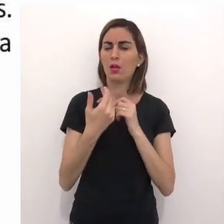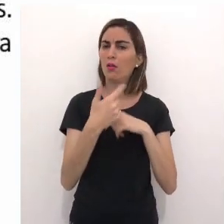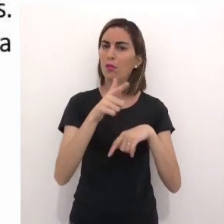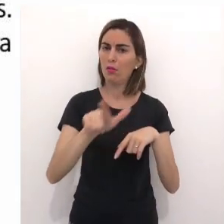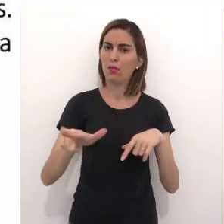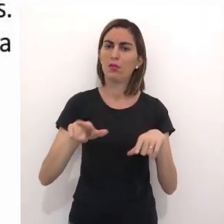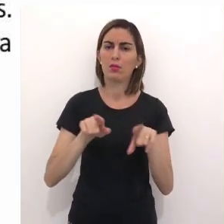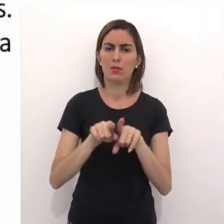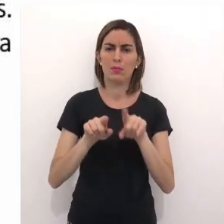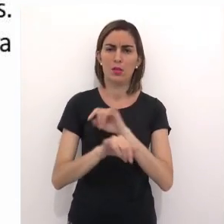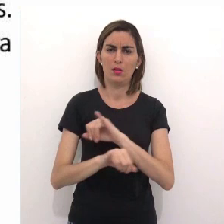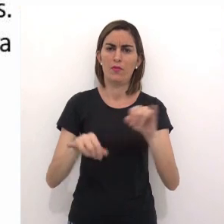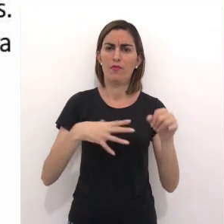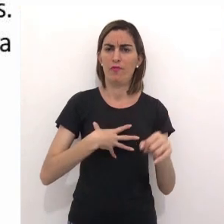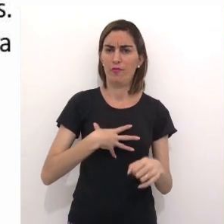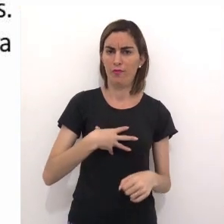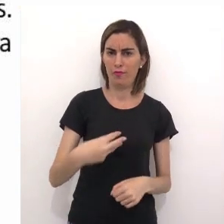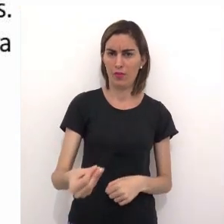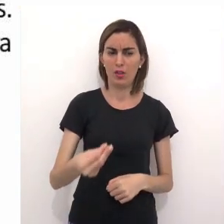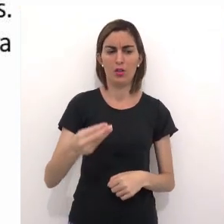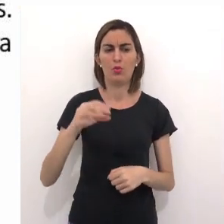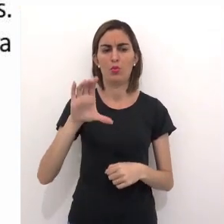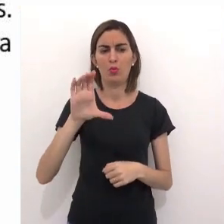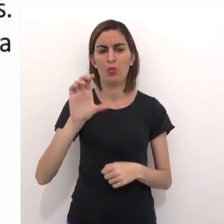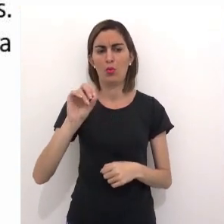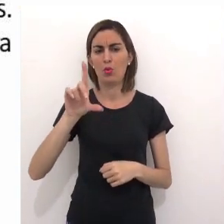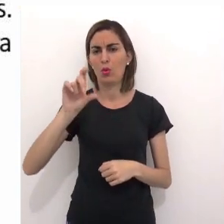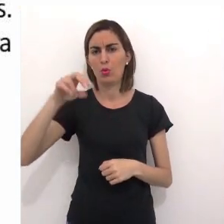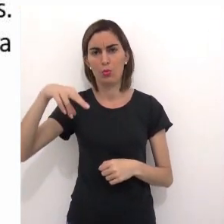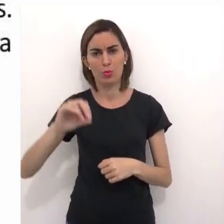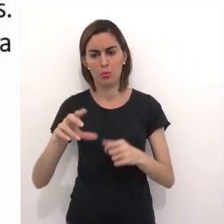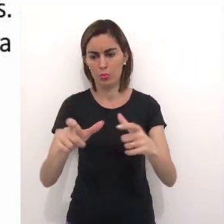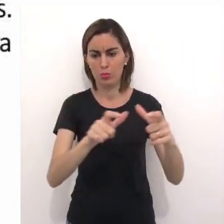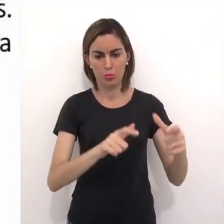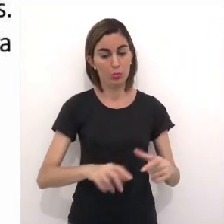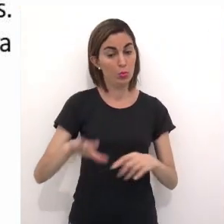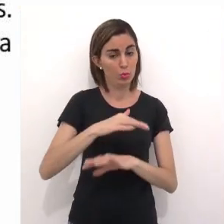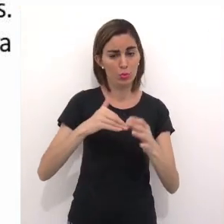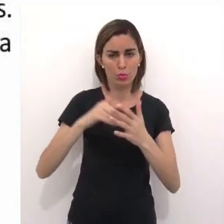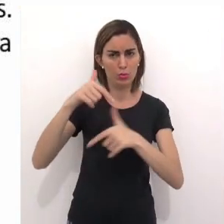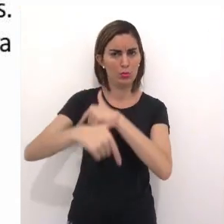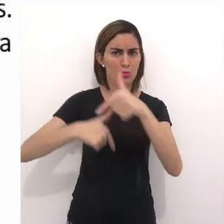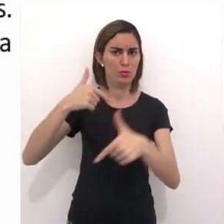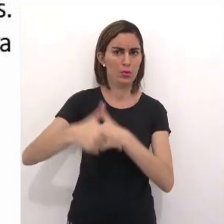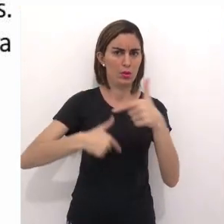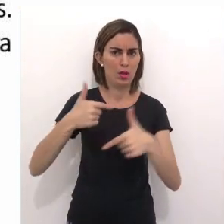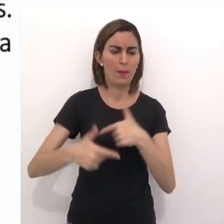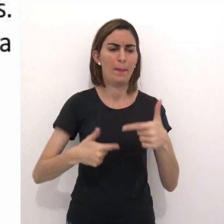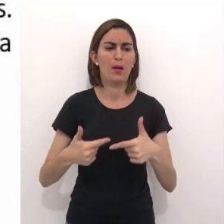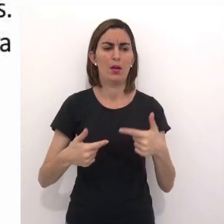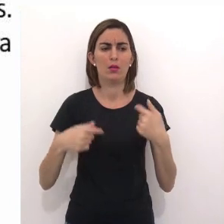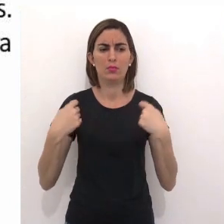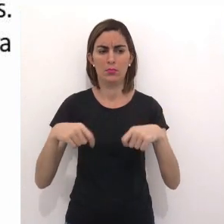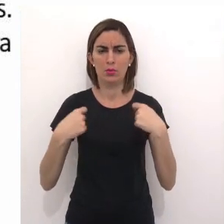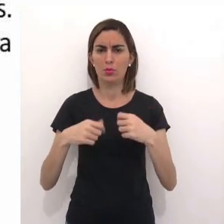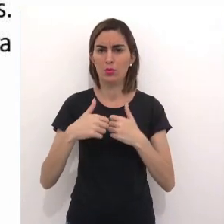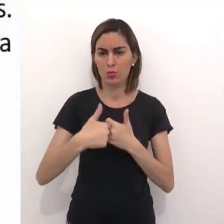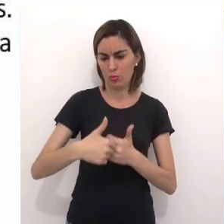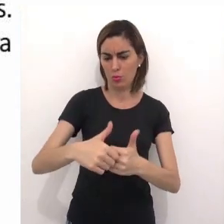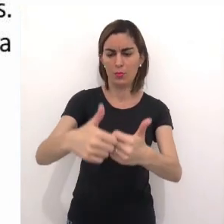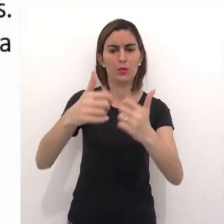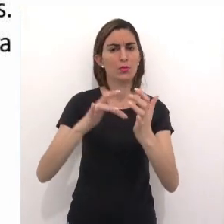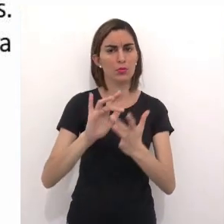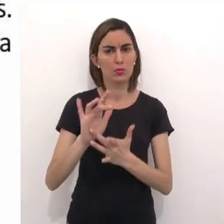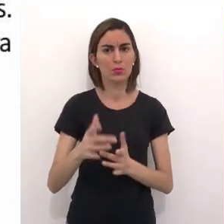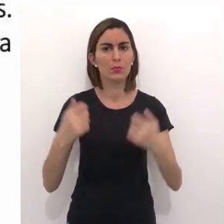Além da educação dos filhos de colonos, todas as atividades da Companhia de Jesus